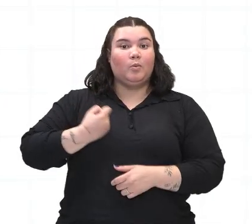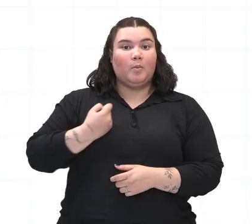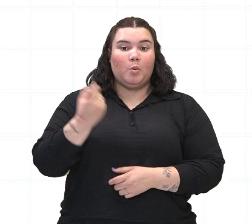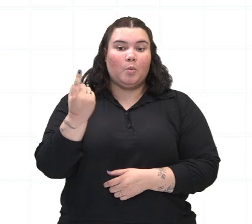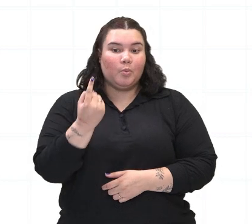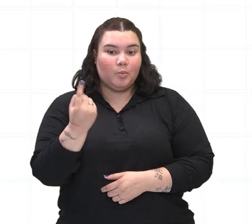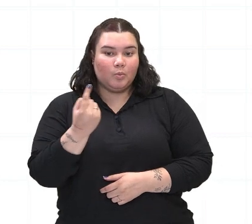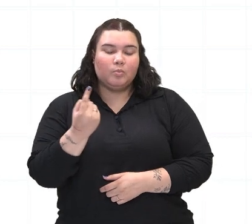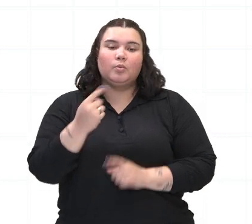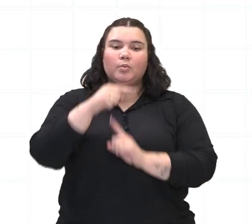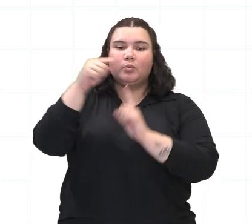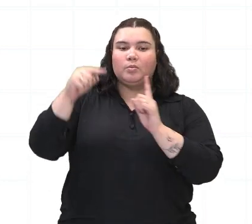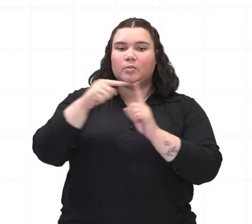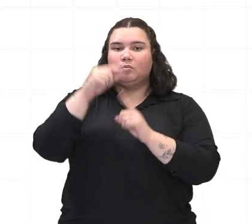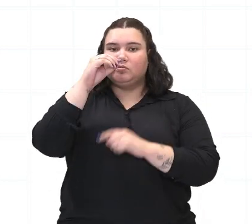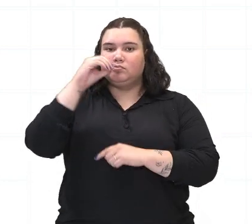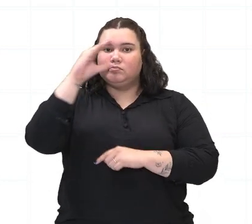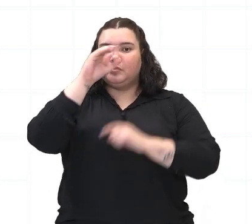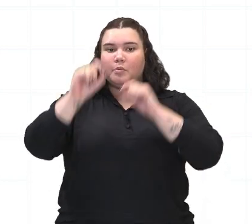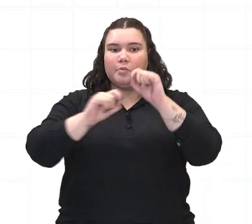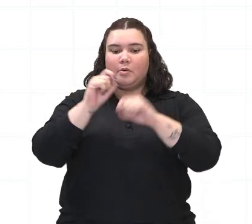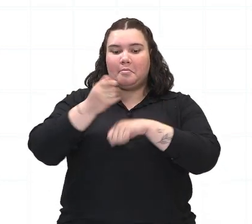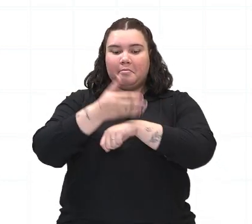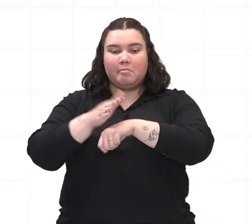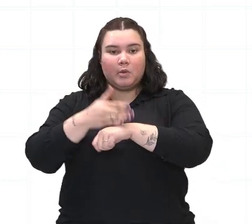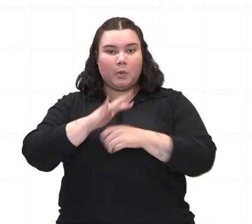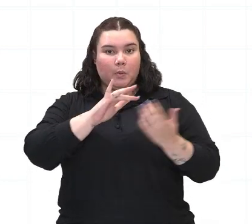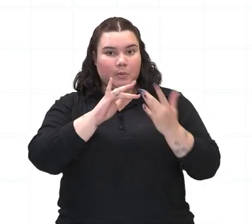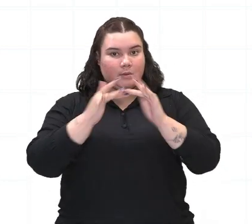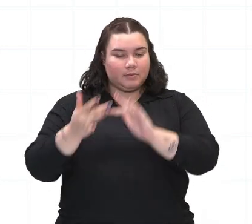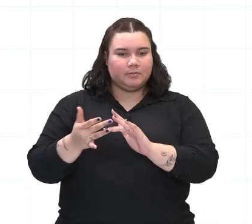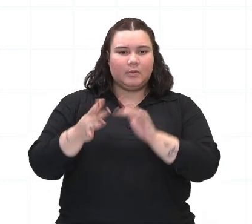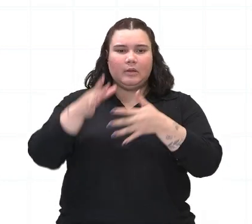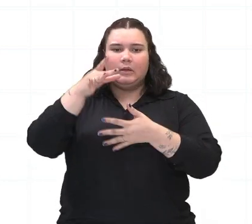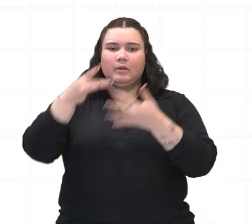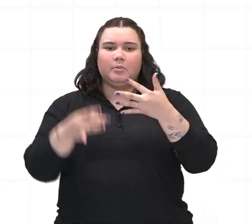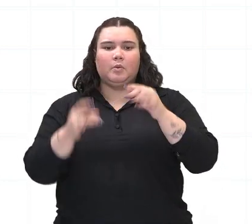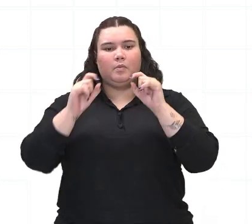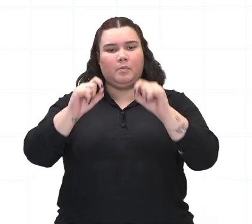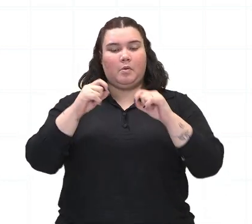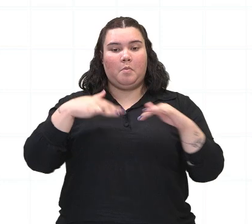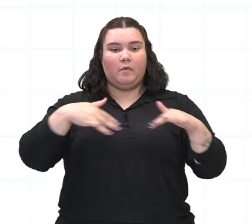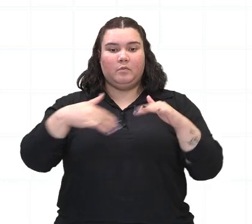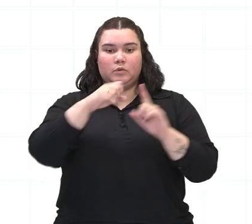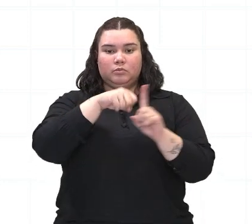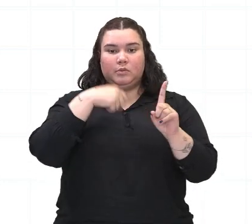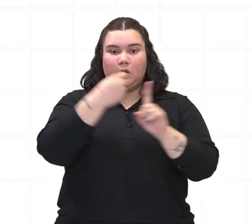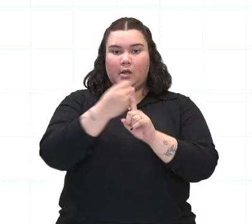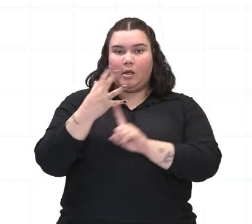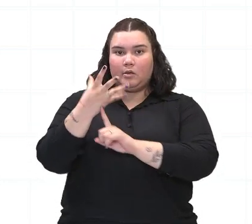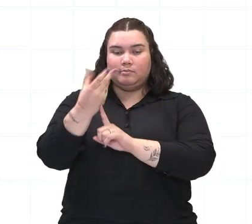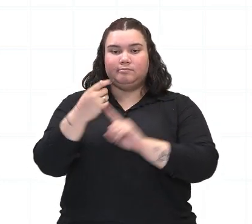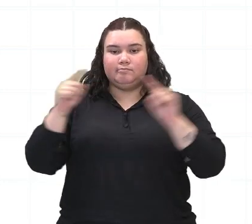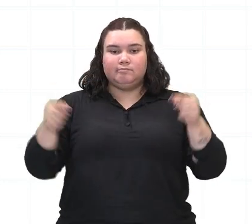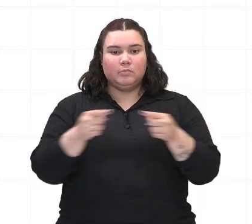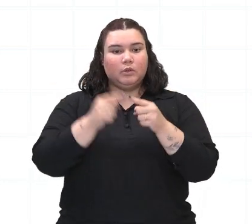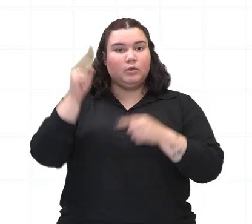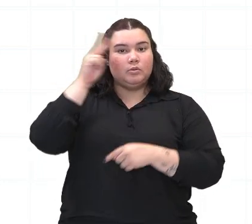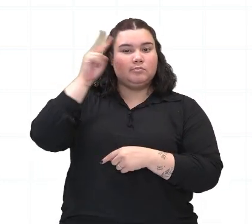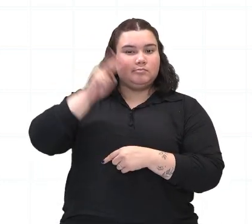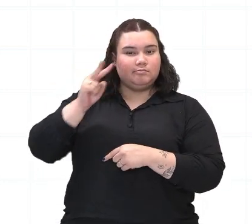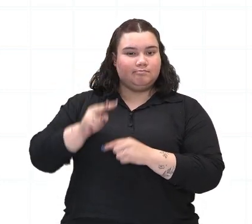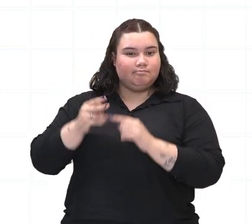o nosso objeto de conhecimento com textos e práticas como detalhamento movimentos artísticos situados